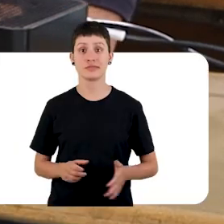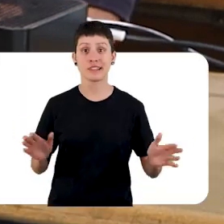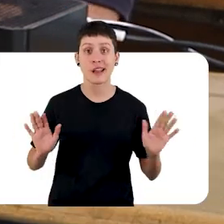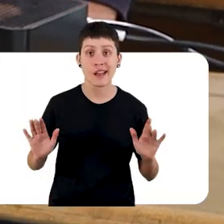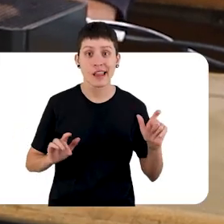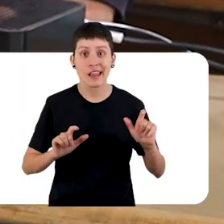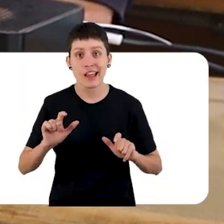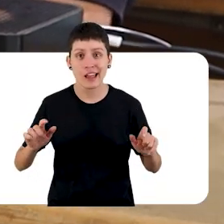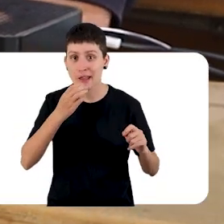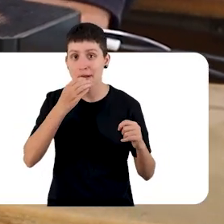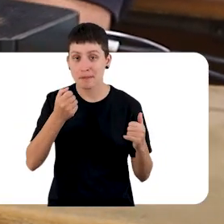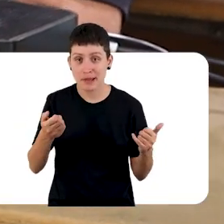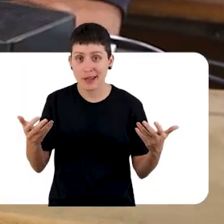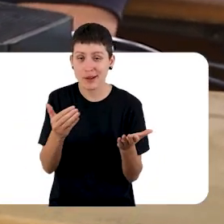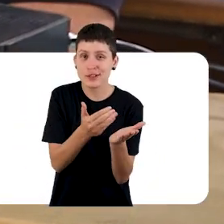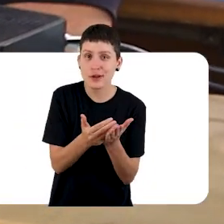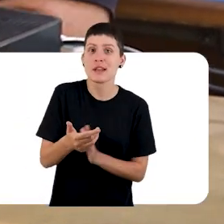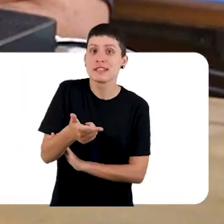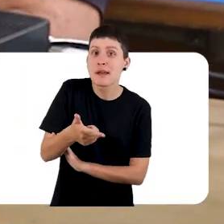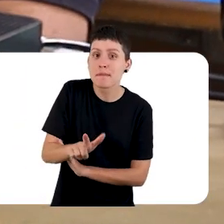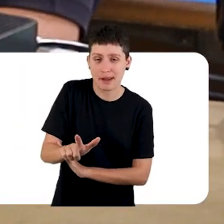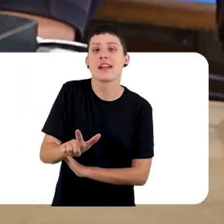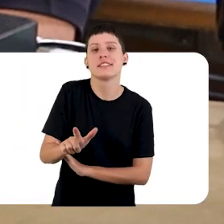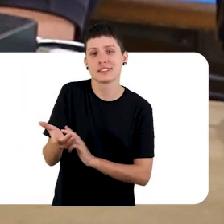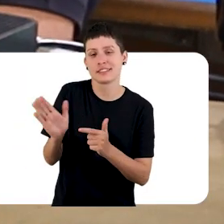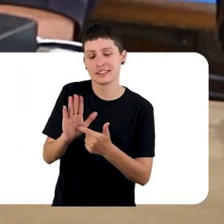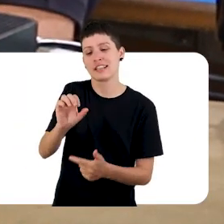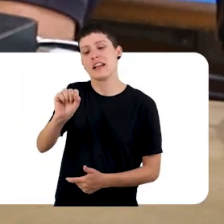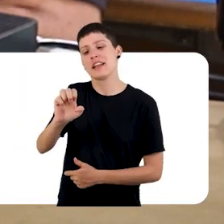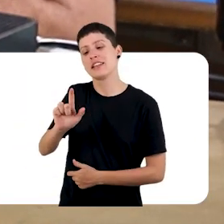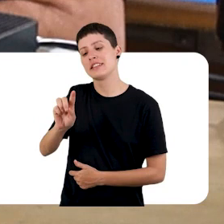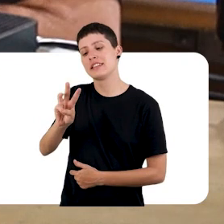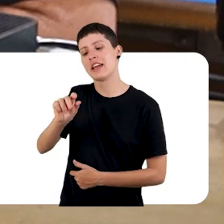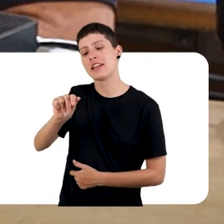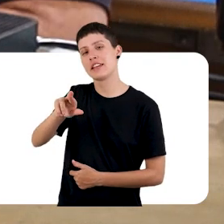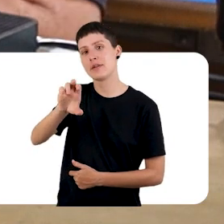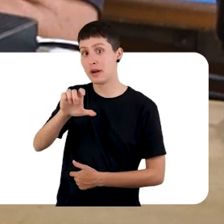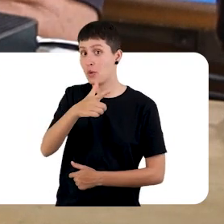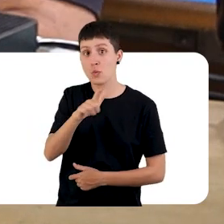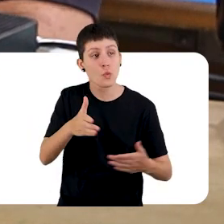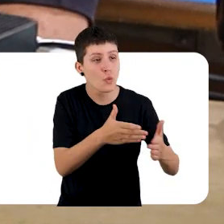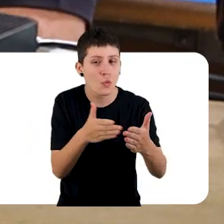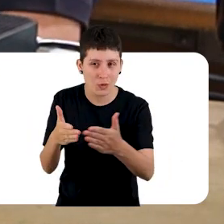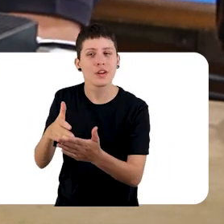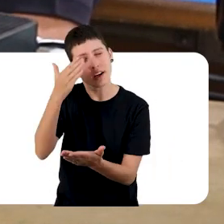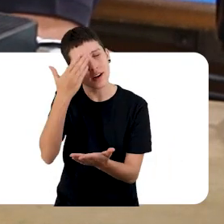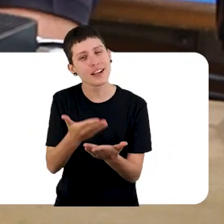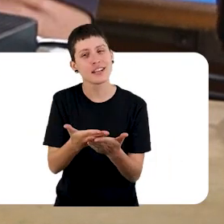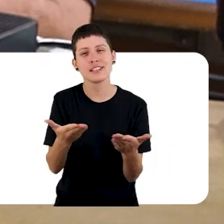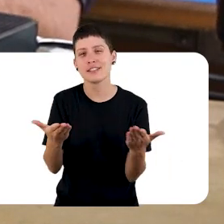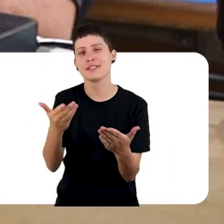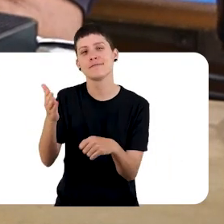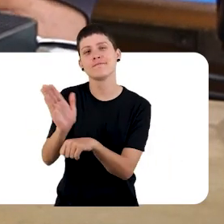Olá pessoal, hoje a gente começa mais um episódio do Cegos Sem Fronteiras e eu acho que um episódio